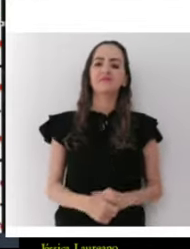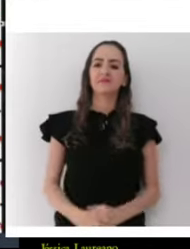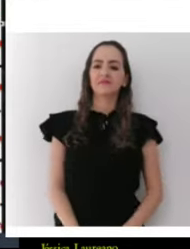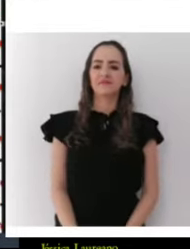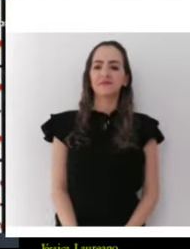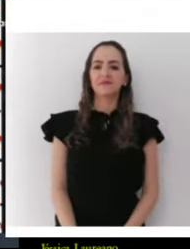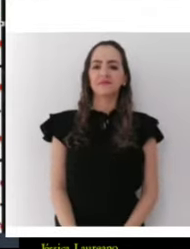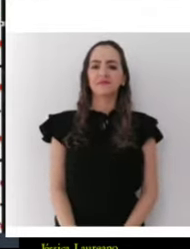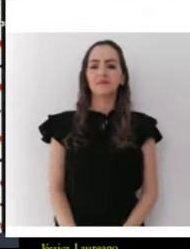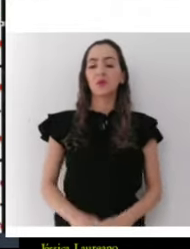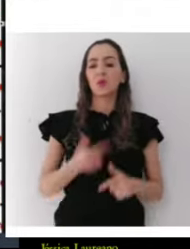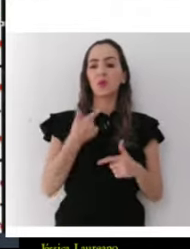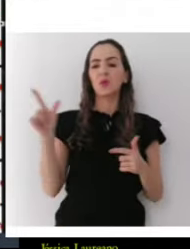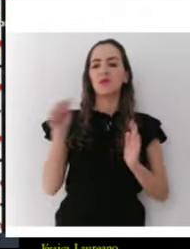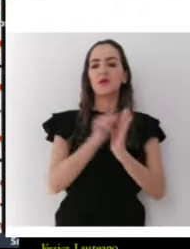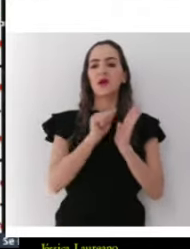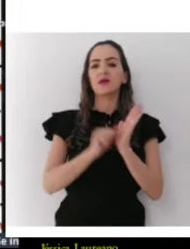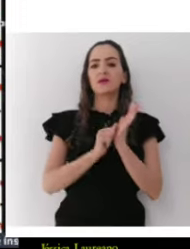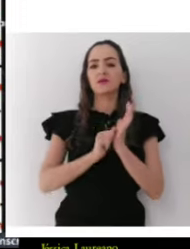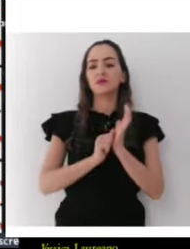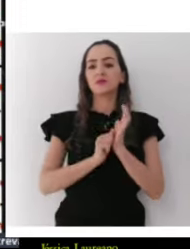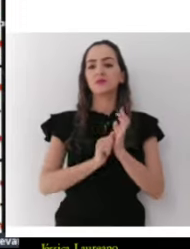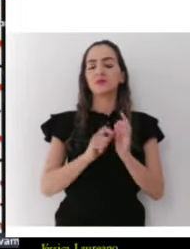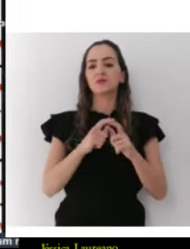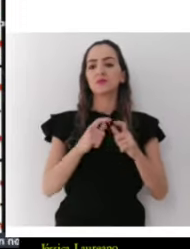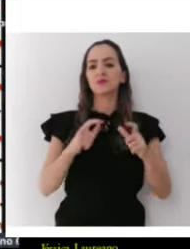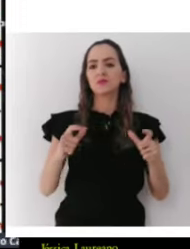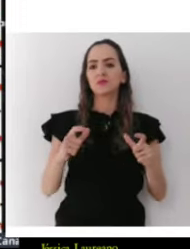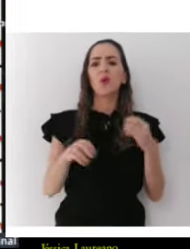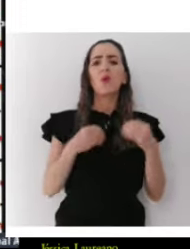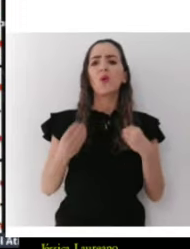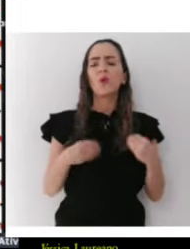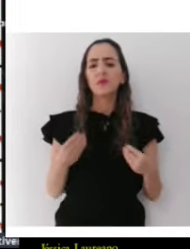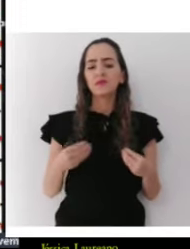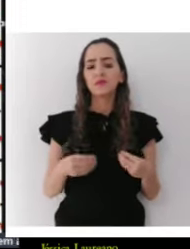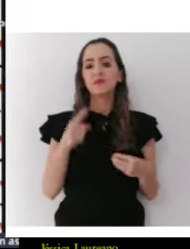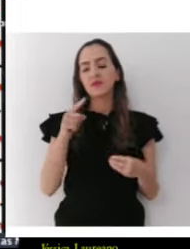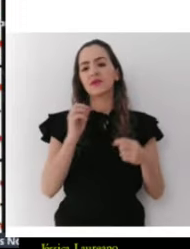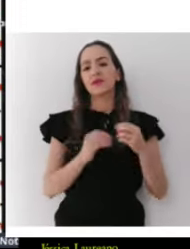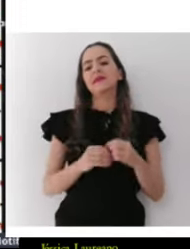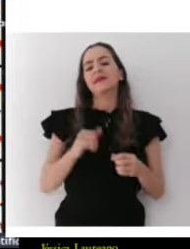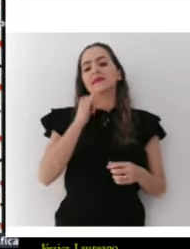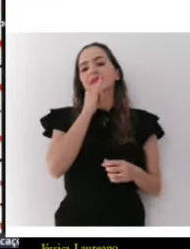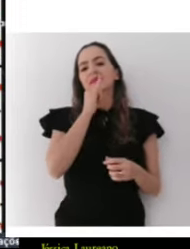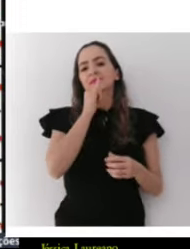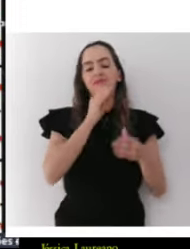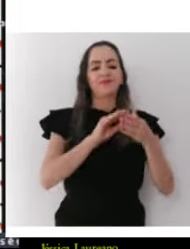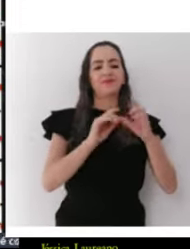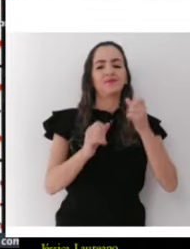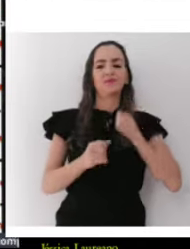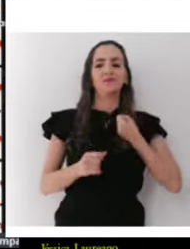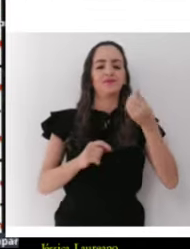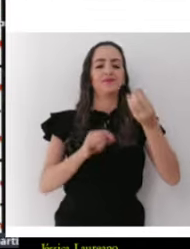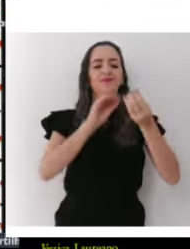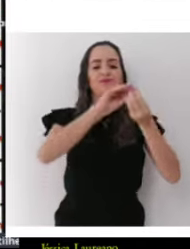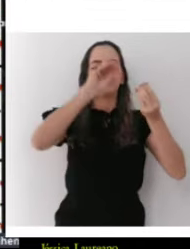é um algoritmo em que você faz a decomposição antes de resolver. Quem aqui já aprendeu na escola que 245 é a